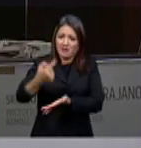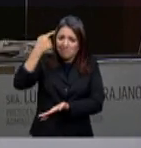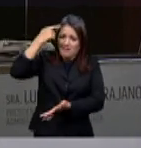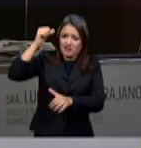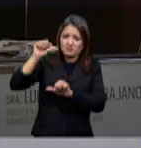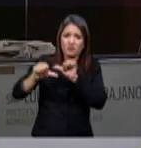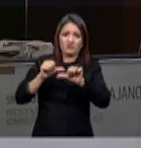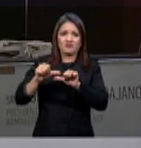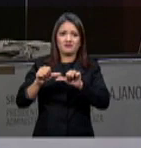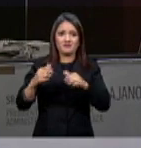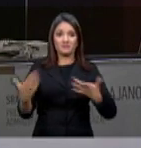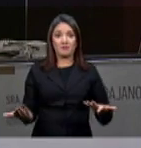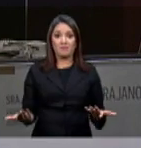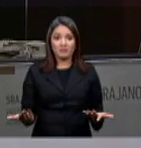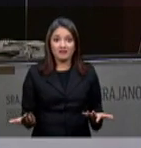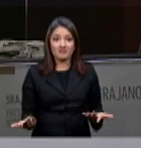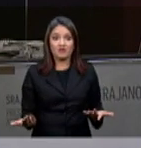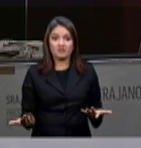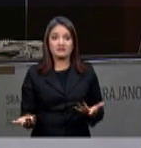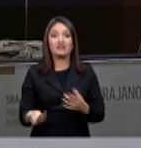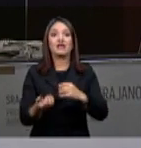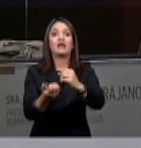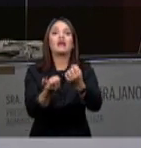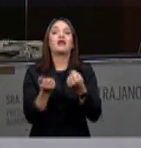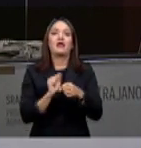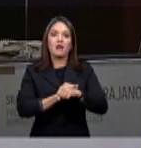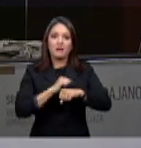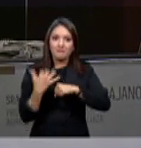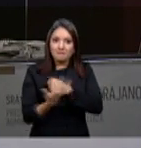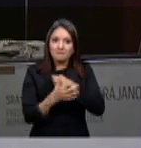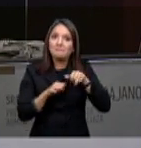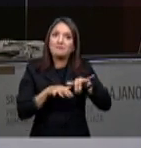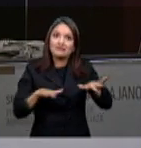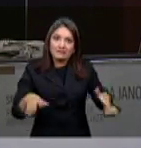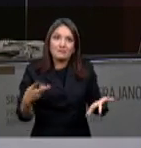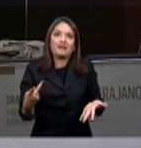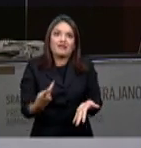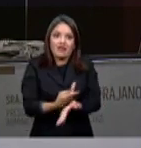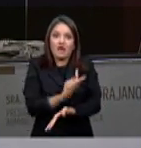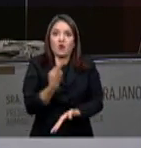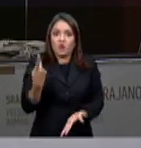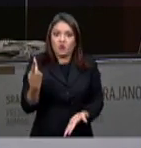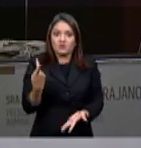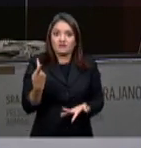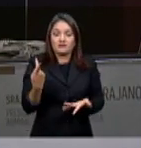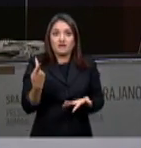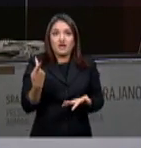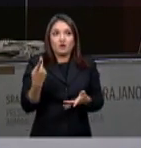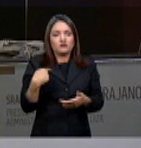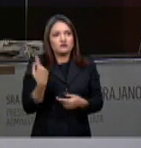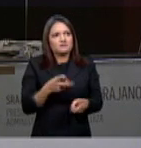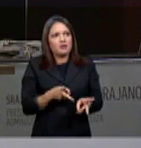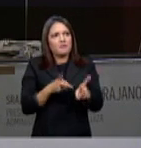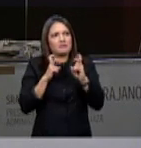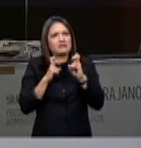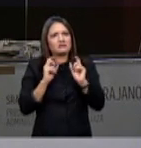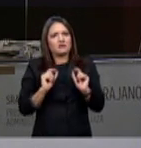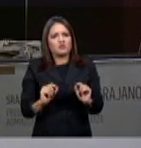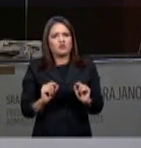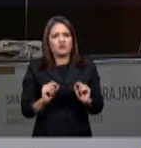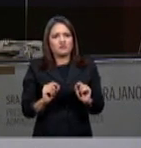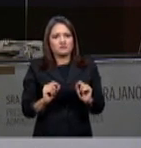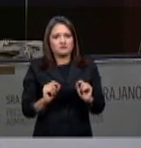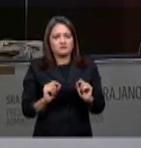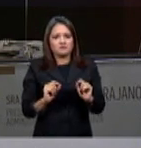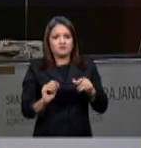toda essa tristeza não foi a poderia pra gente ficar preso a sensibilidade uma vez da pandemia mostrou que uma